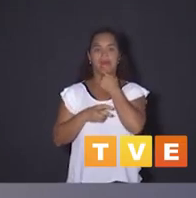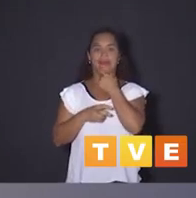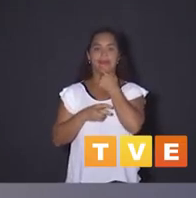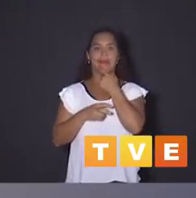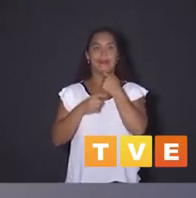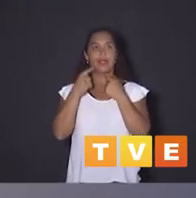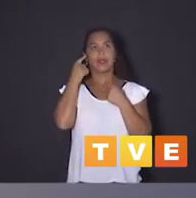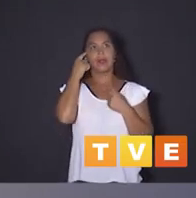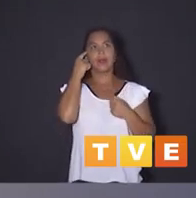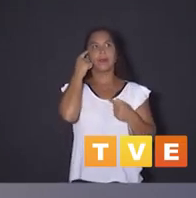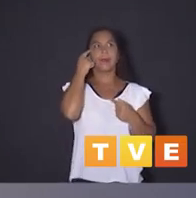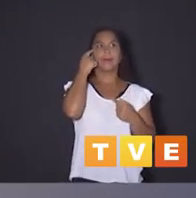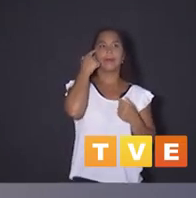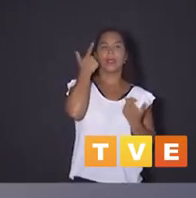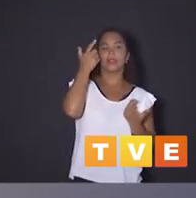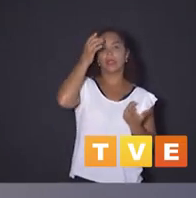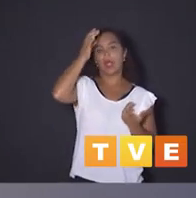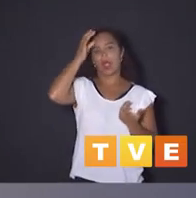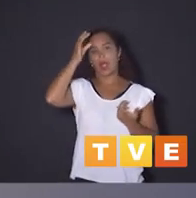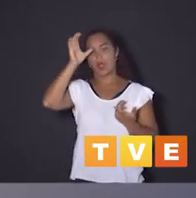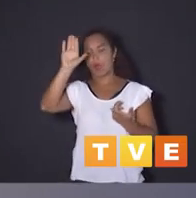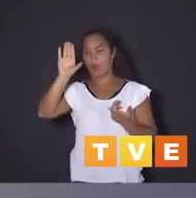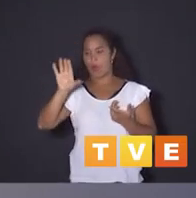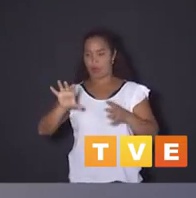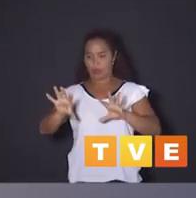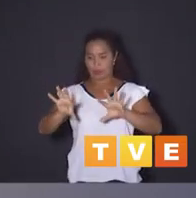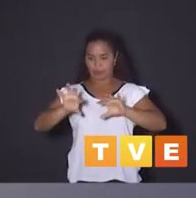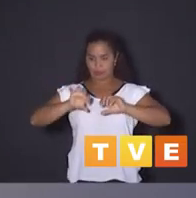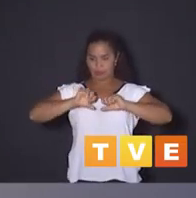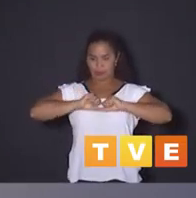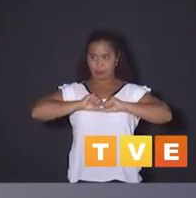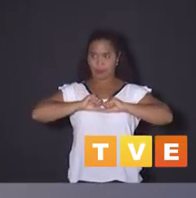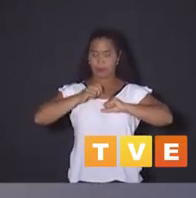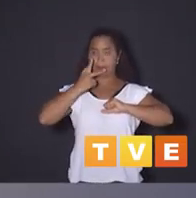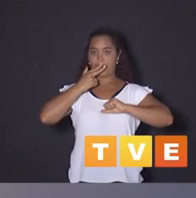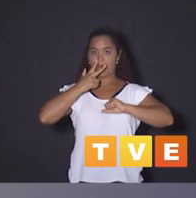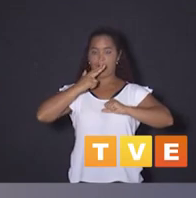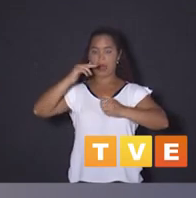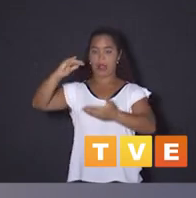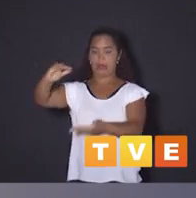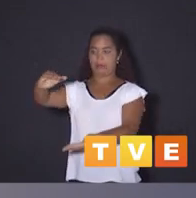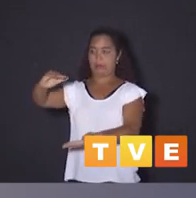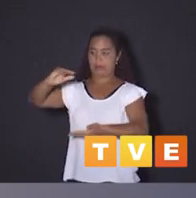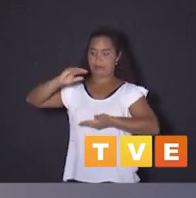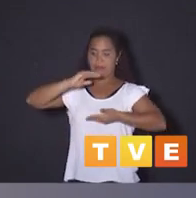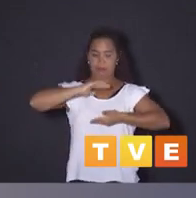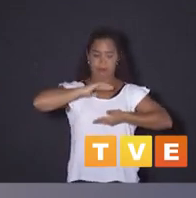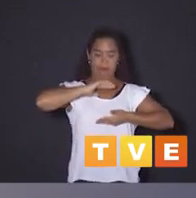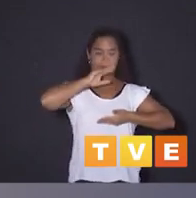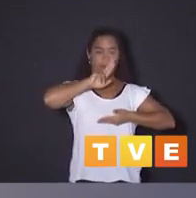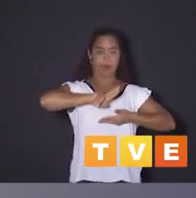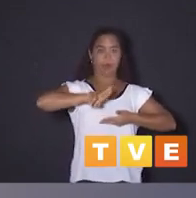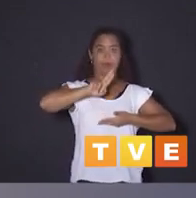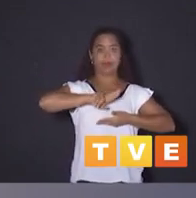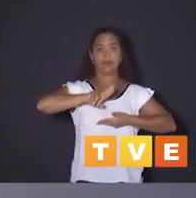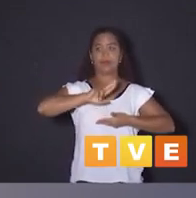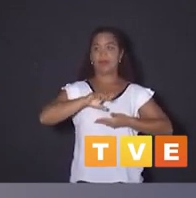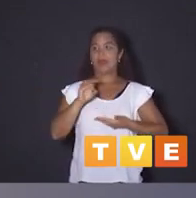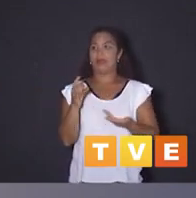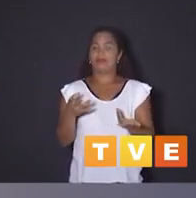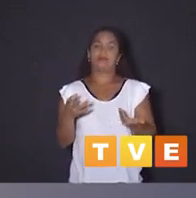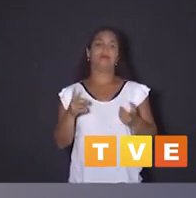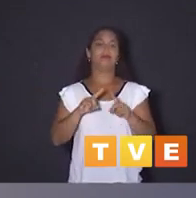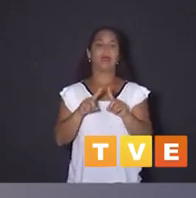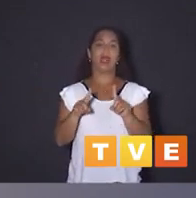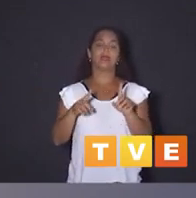pensar num conceito de cultura que aquela cultura que se adquire como se fosse um produto a ser consumido na nossa é essa muitas vezes estereotipada